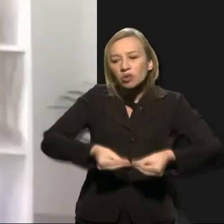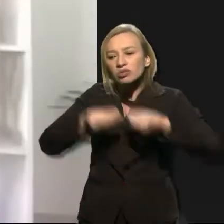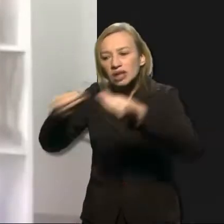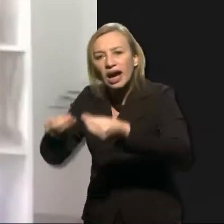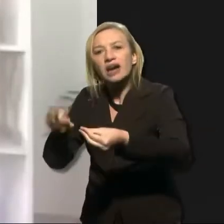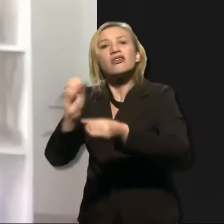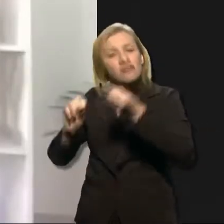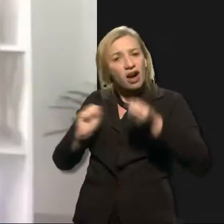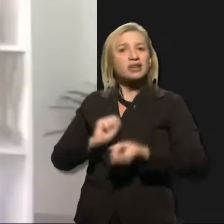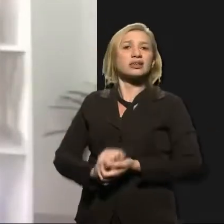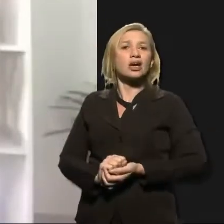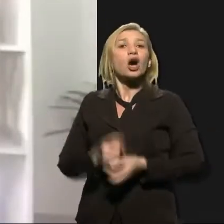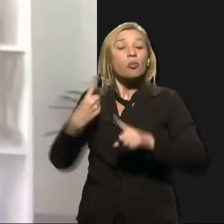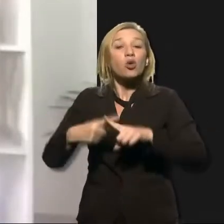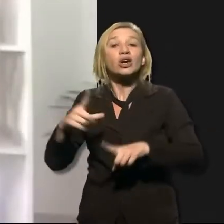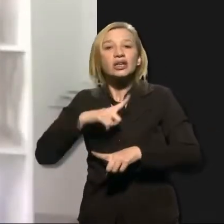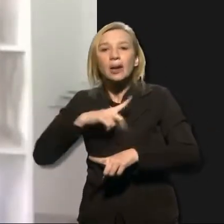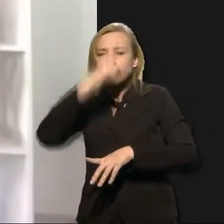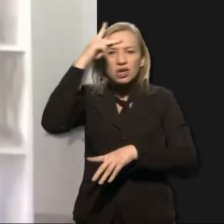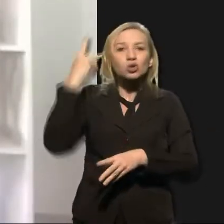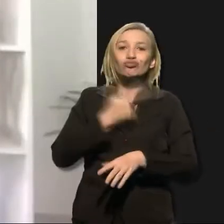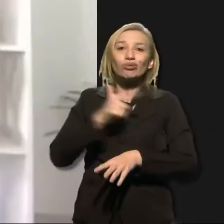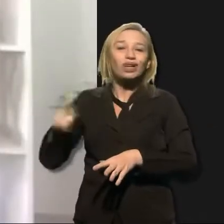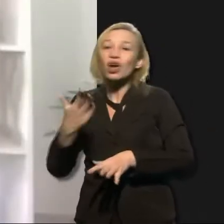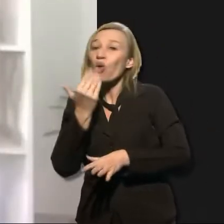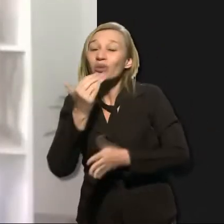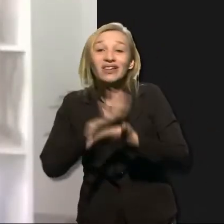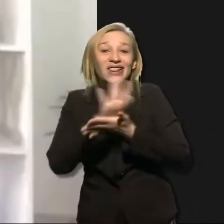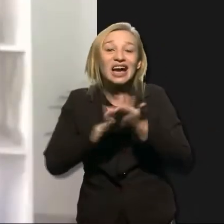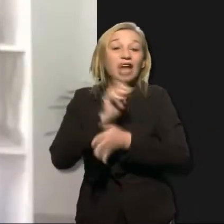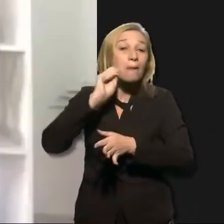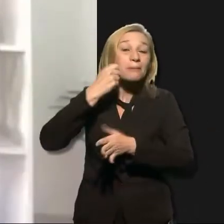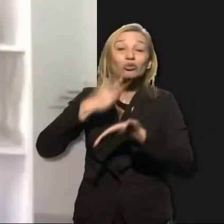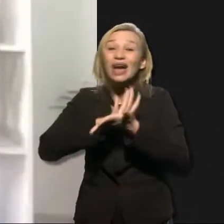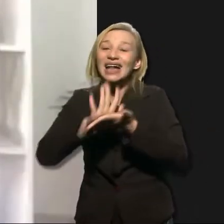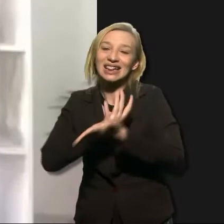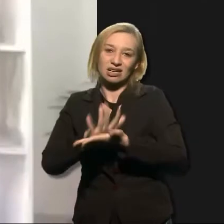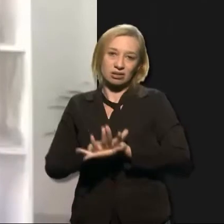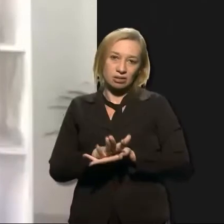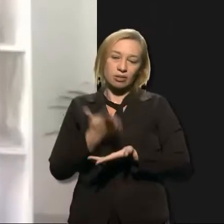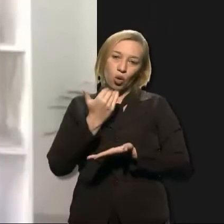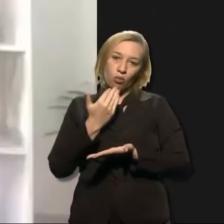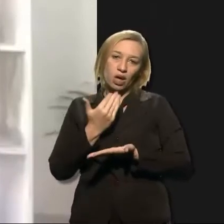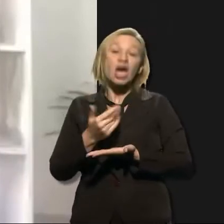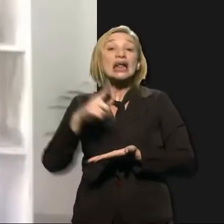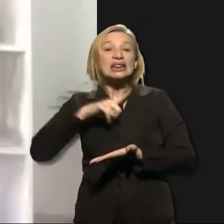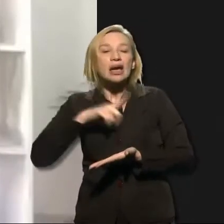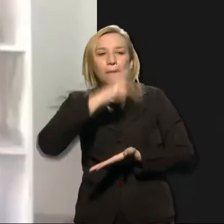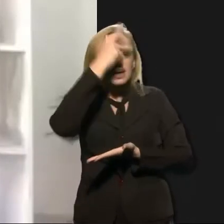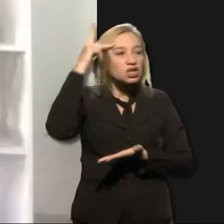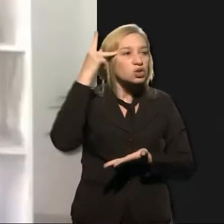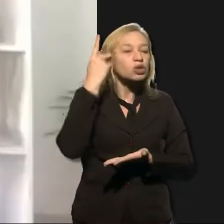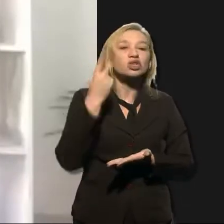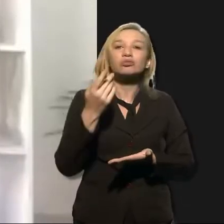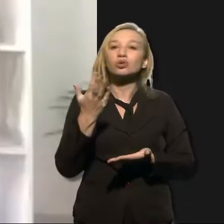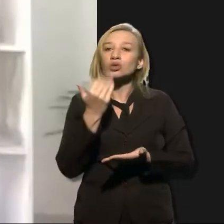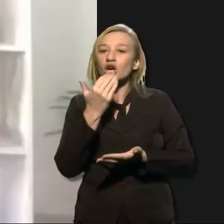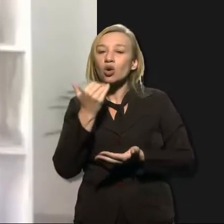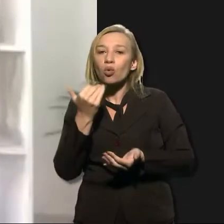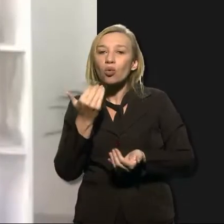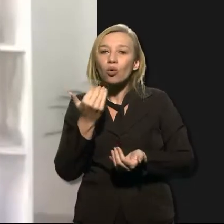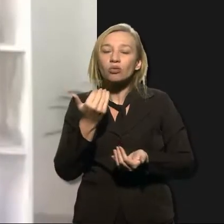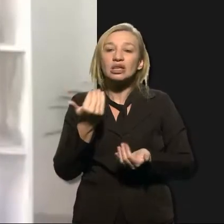sua família, que você pode doar, que você faça isso. Porque tem gente que não tem um pão para comer,